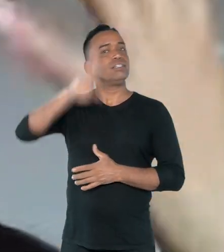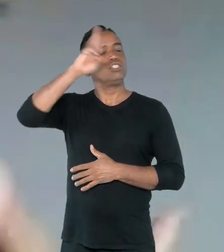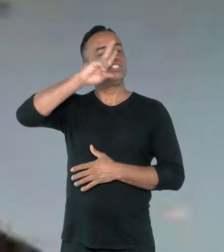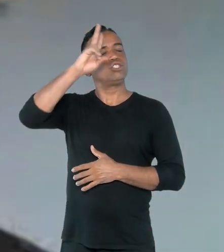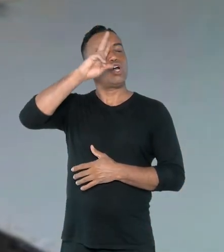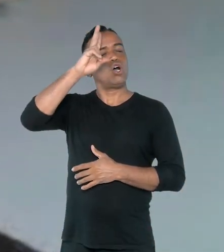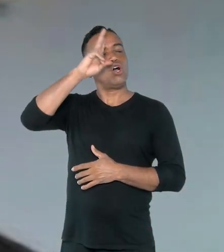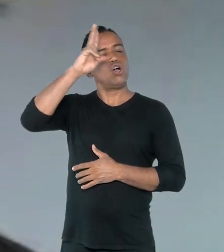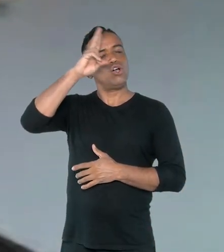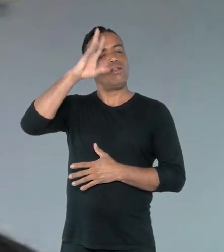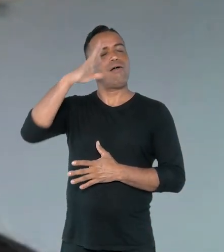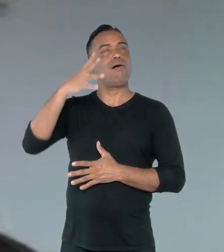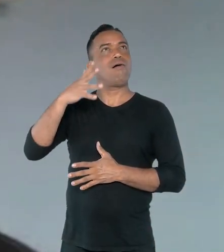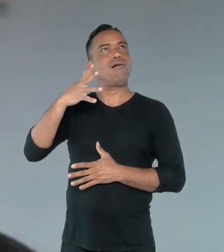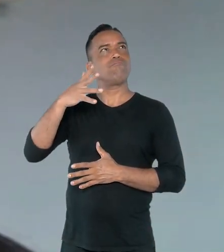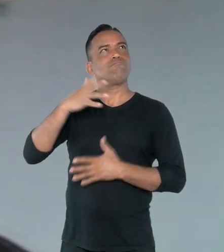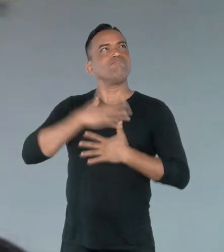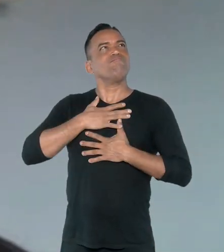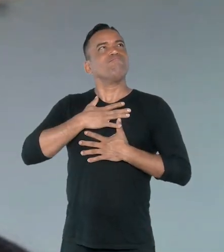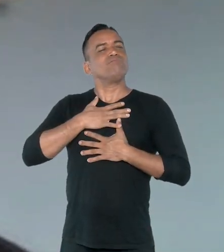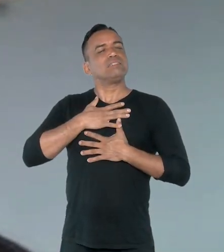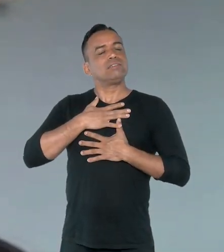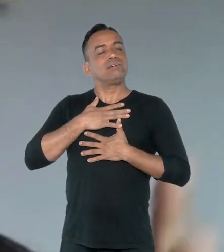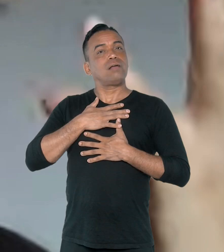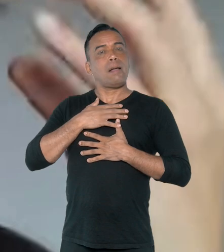Ela veio para mim